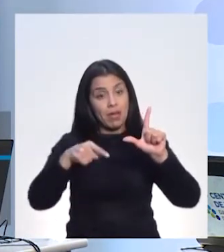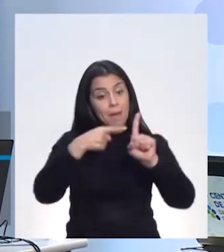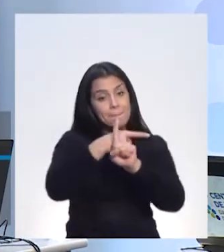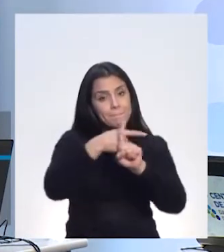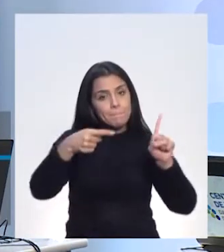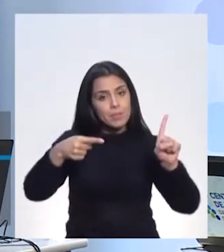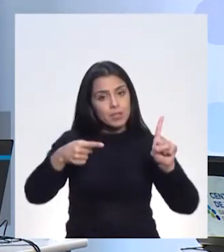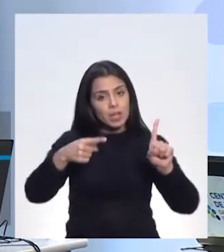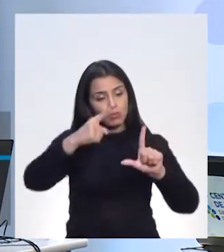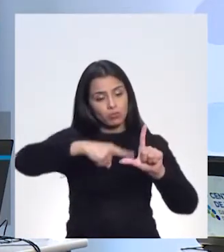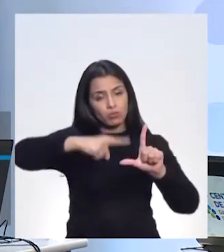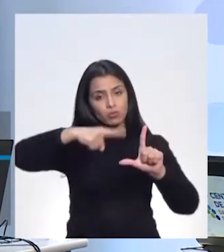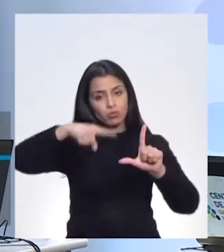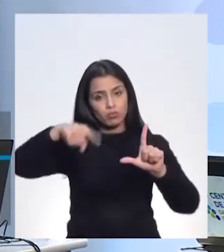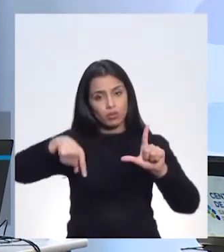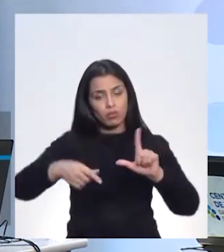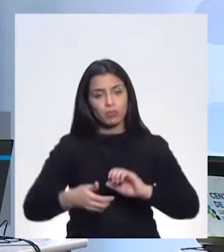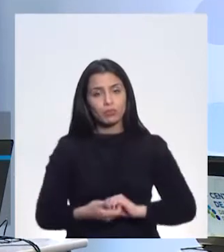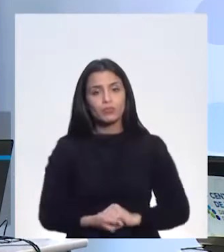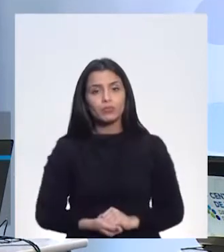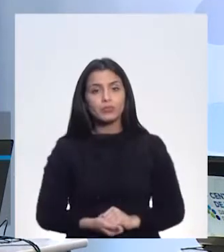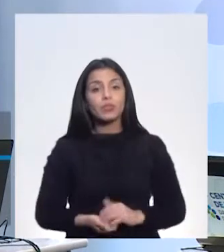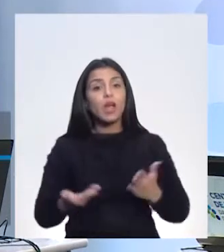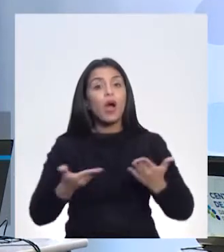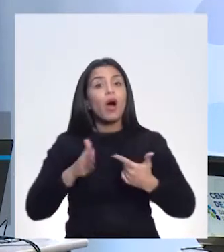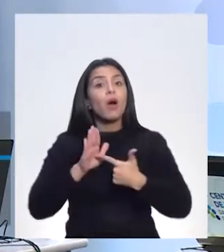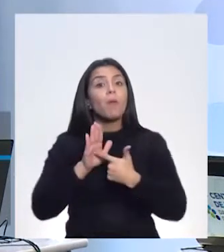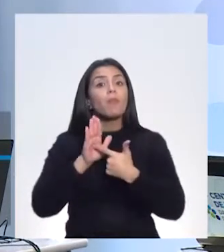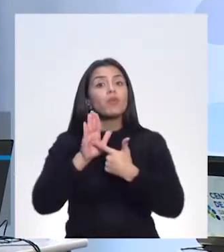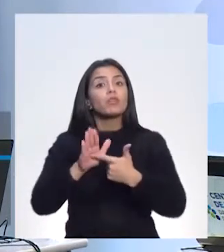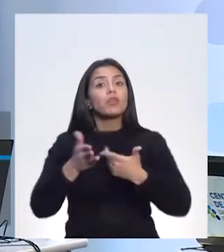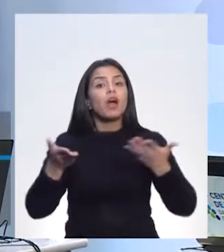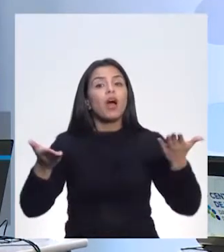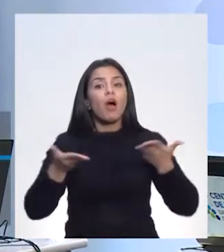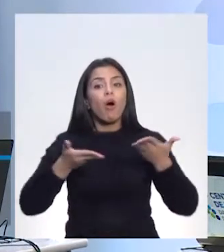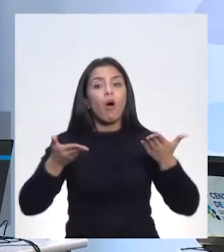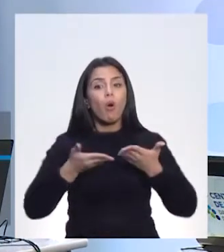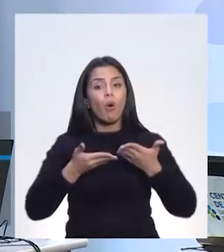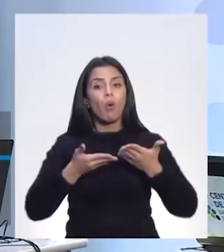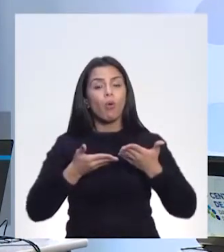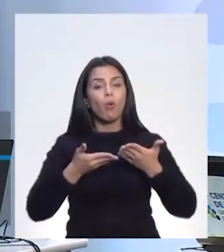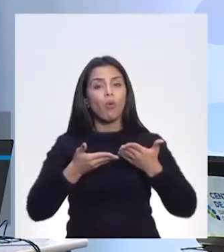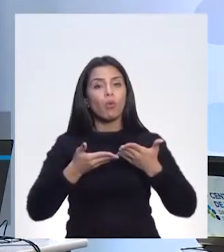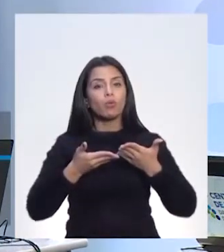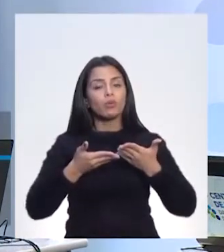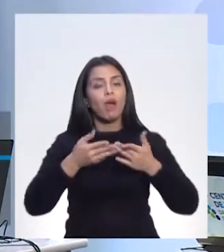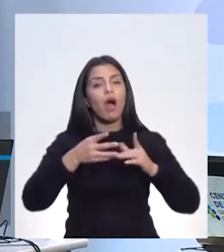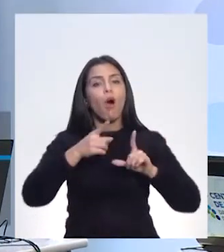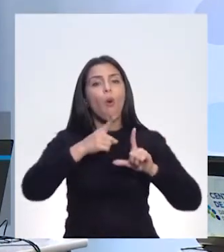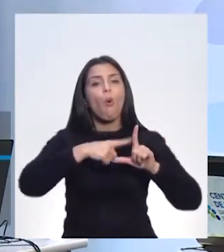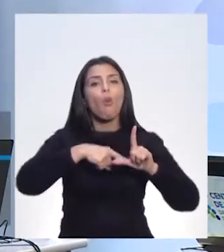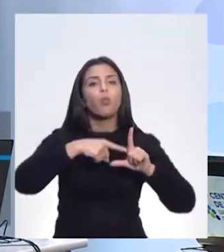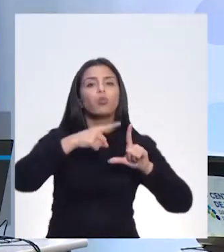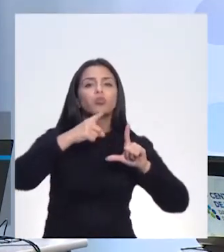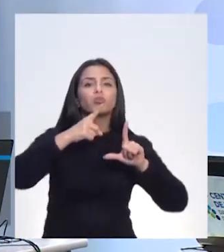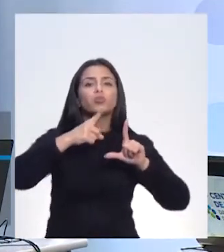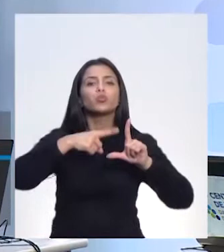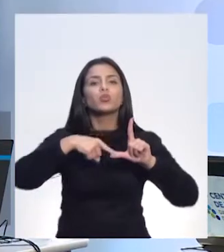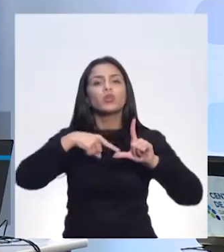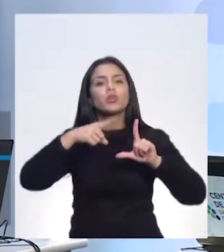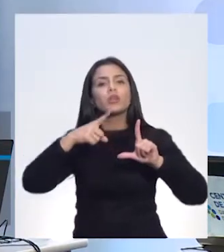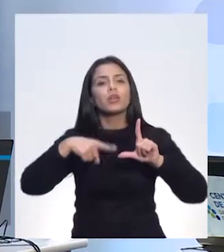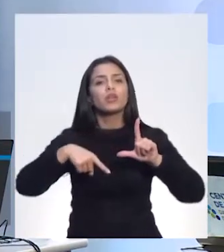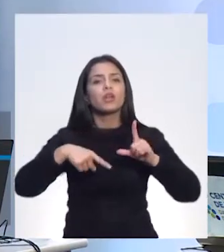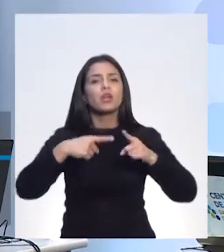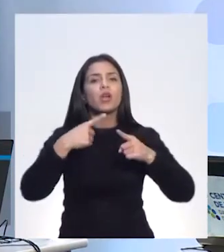gráfico. Então, eu vou começar a colocar agora no gráfico a ondulação, porque